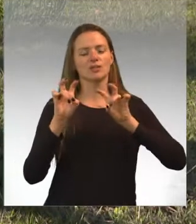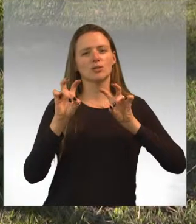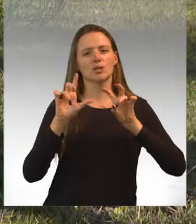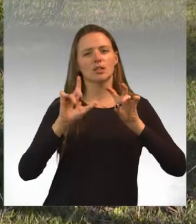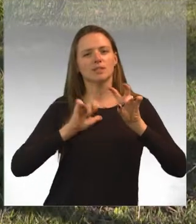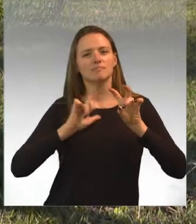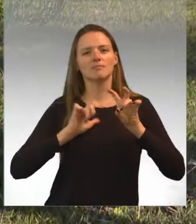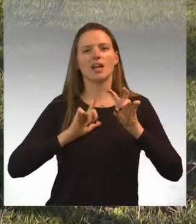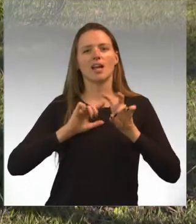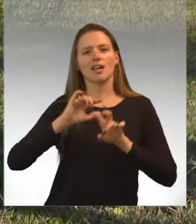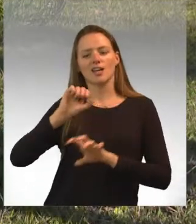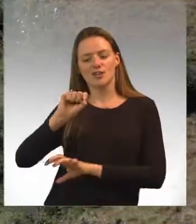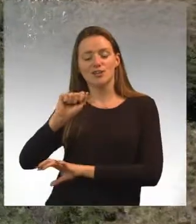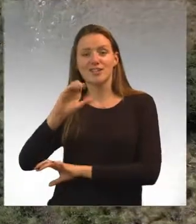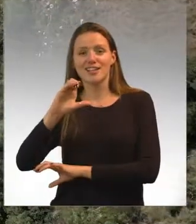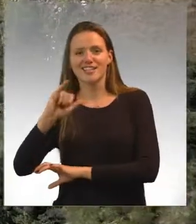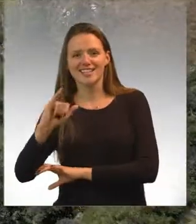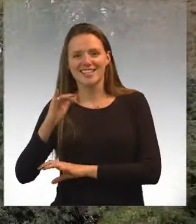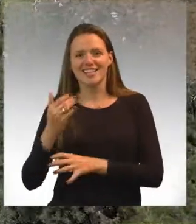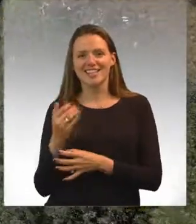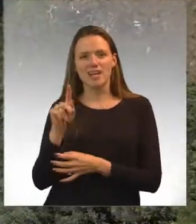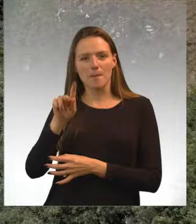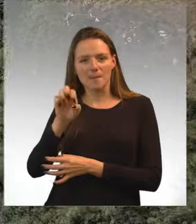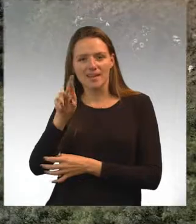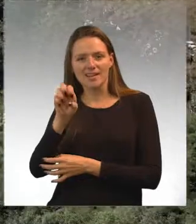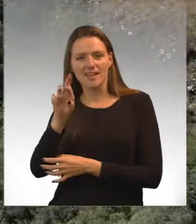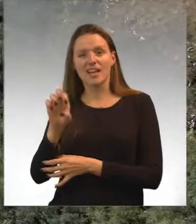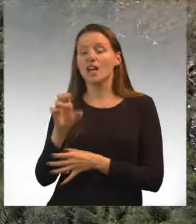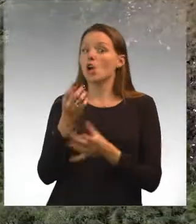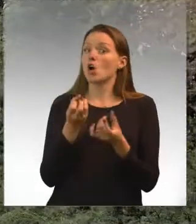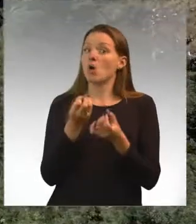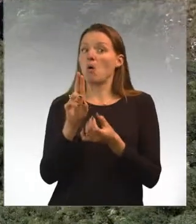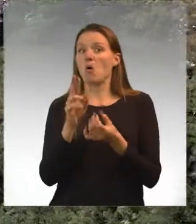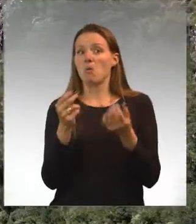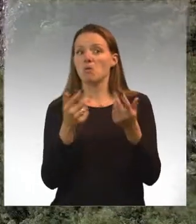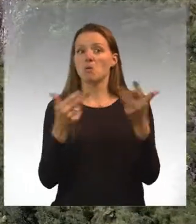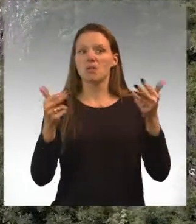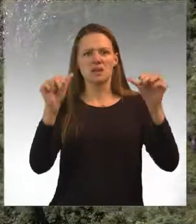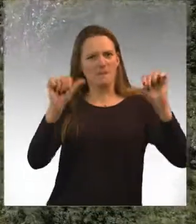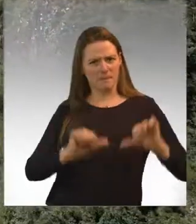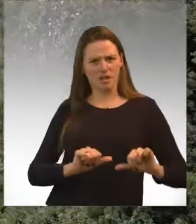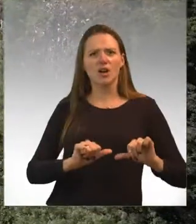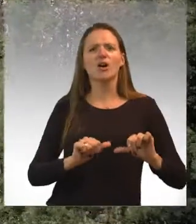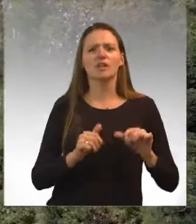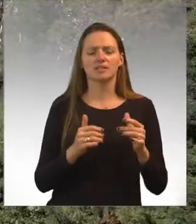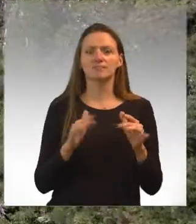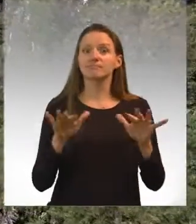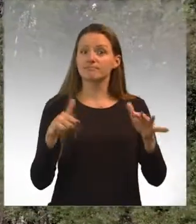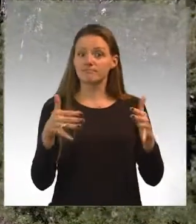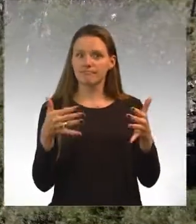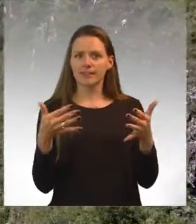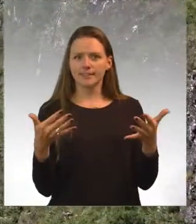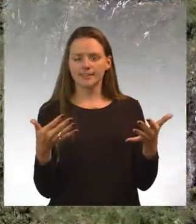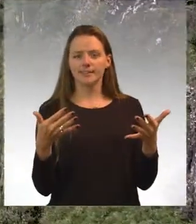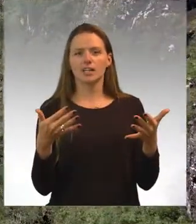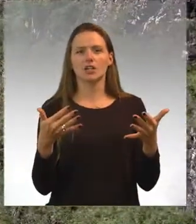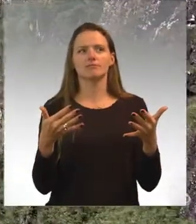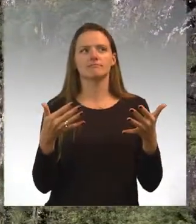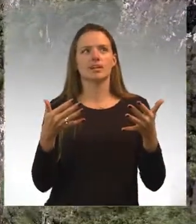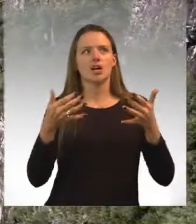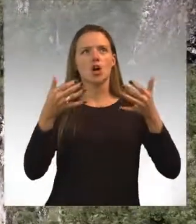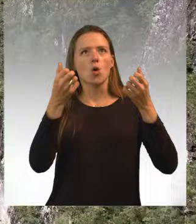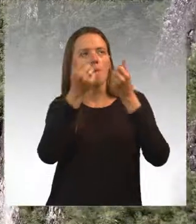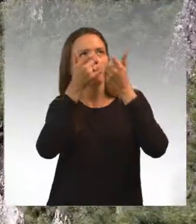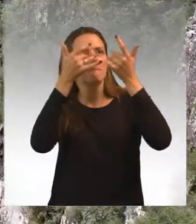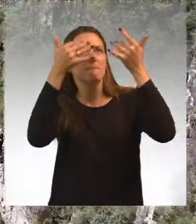o saci pererê, ou coisas piores. Então, esse excesso de luz do mundo é